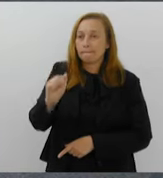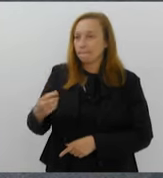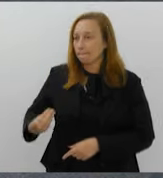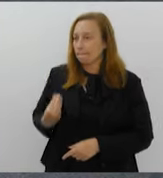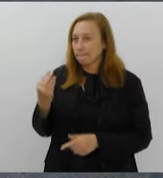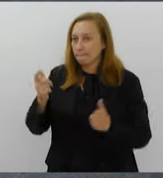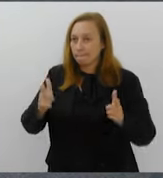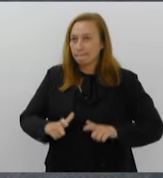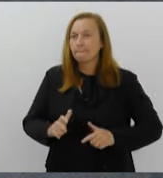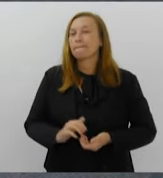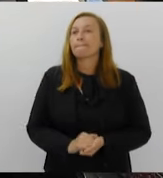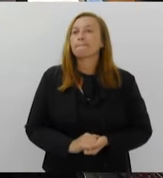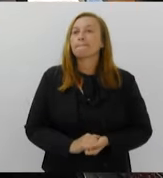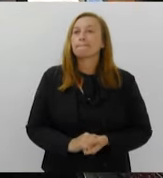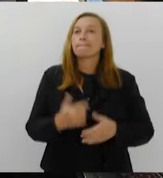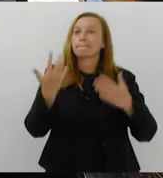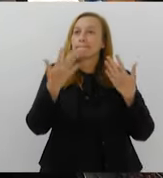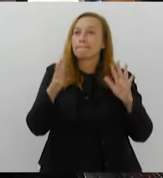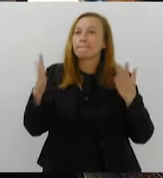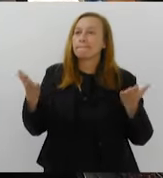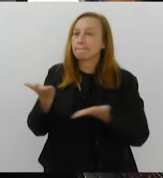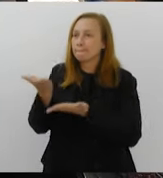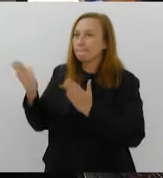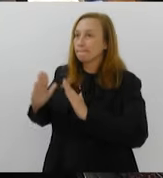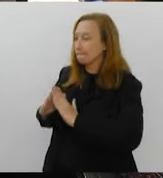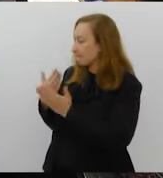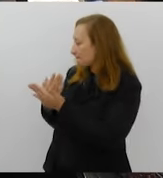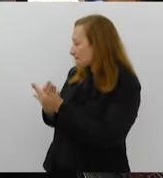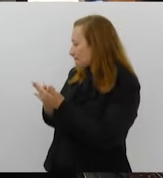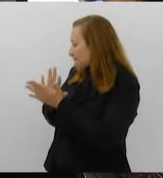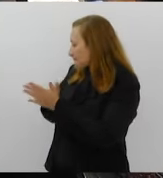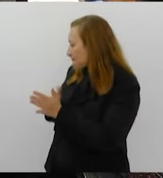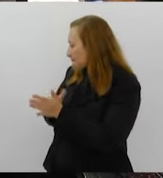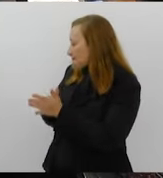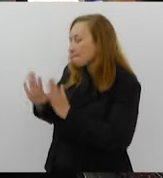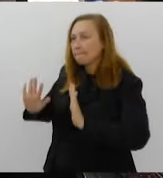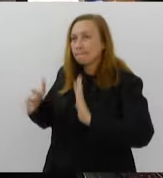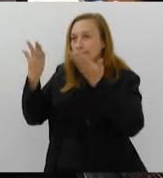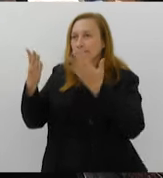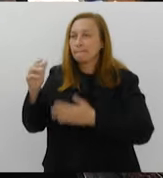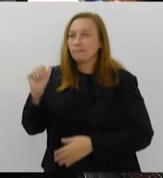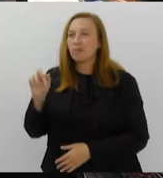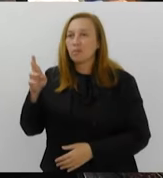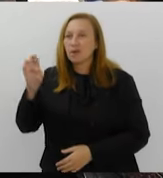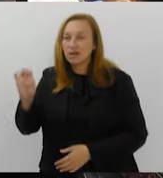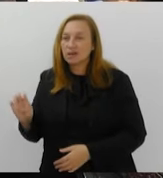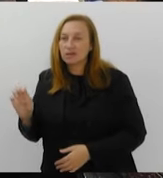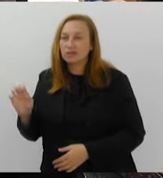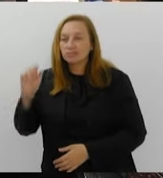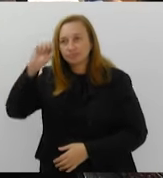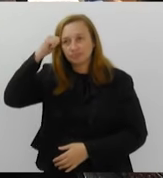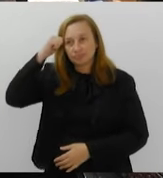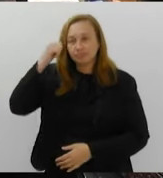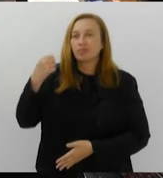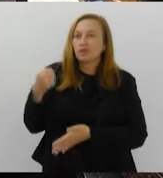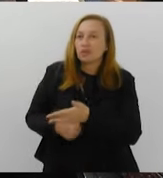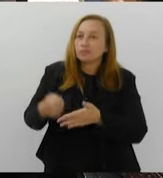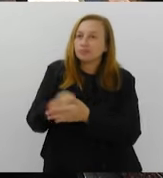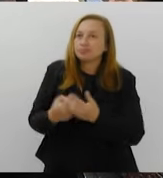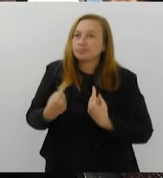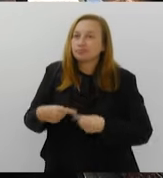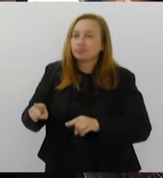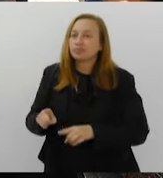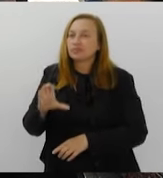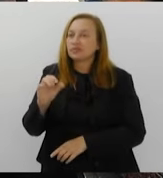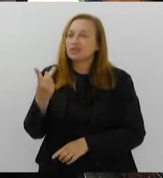presentes. Parabéns à Escola de Samba. Viva sempre o nosso almirante negro, que lutou contra a